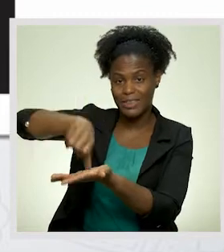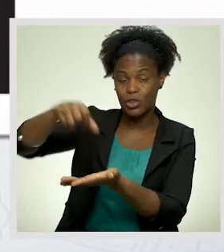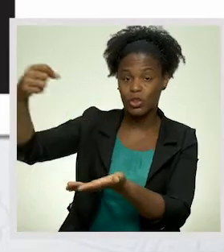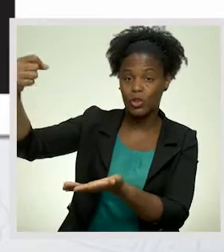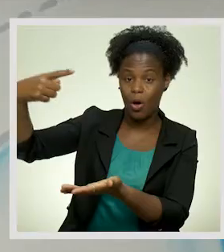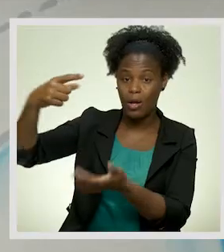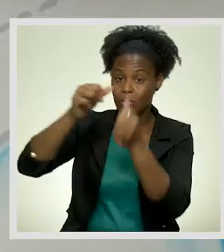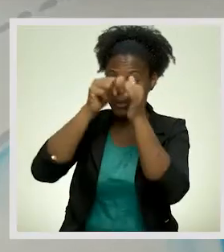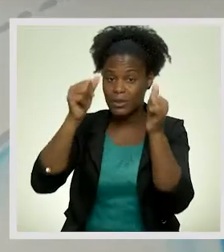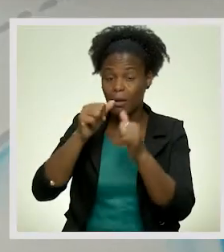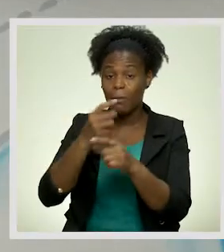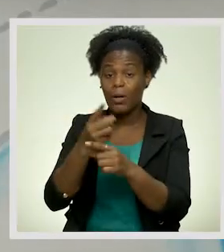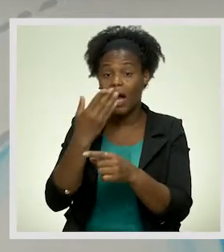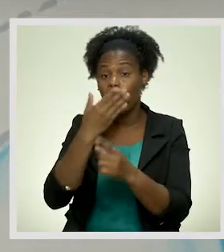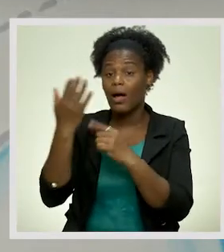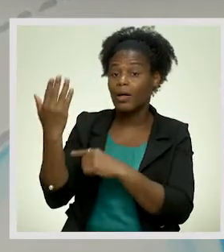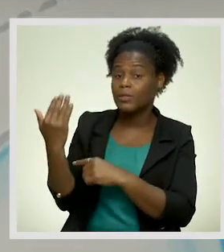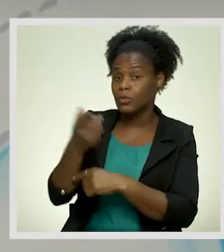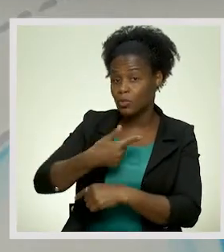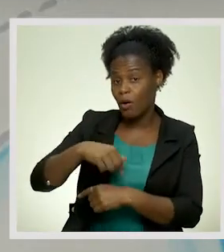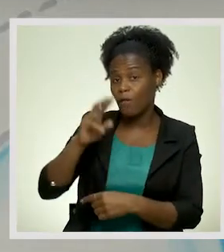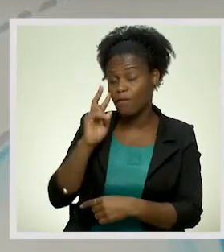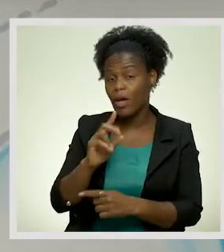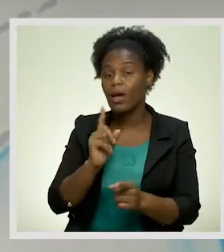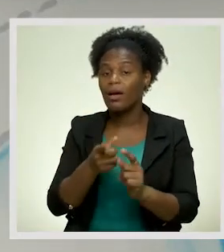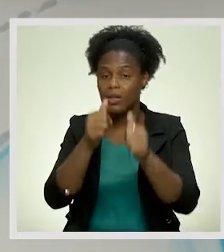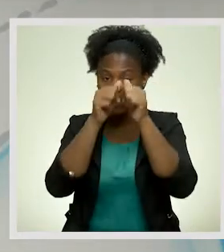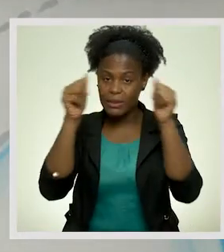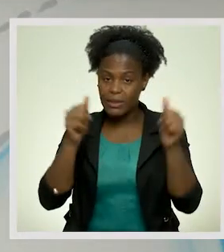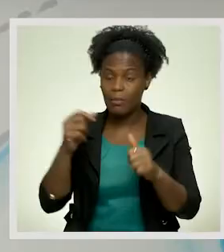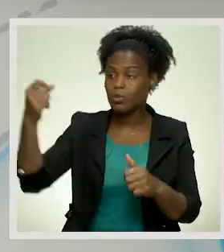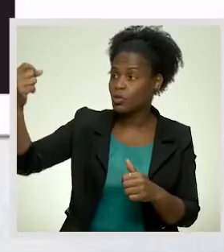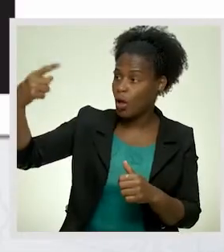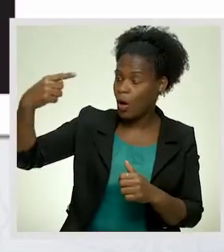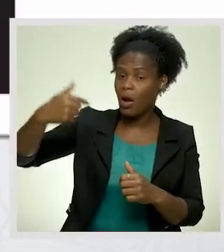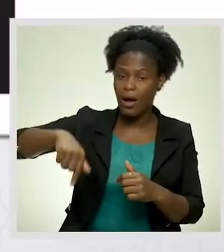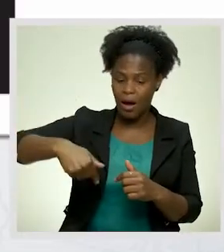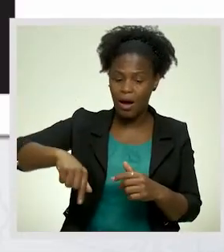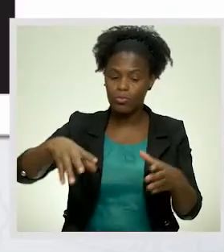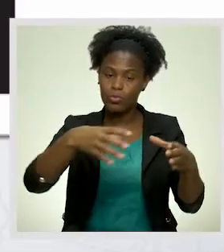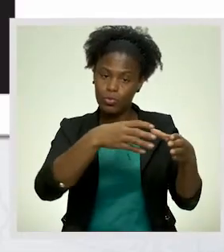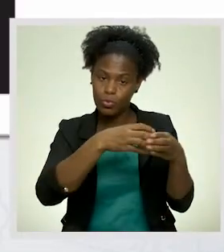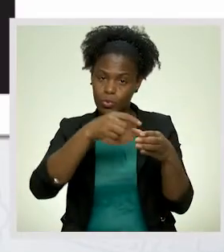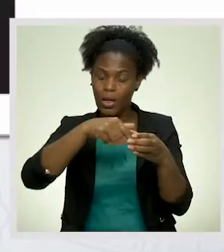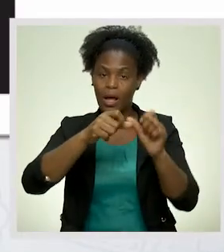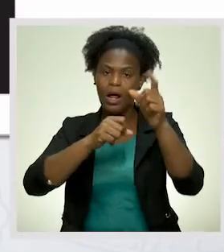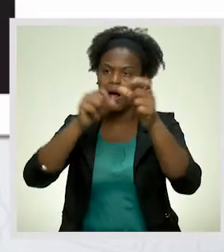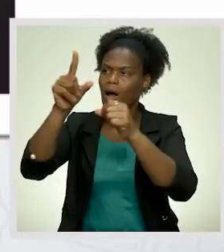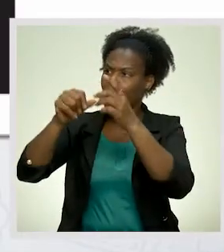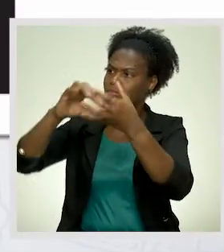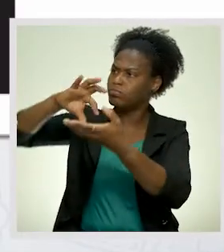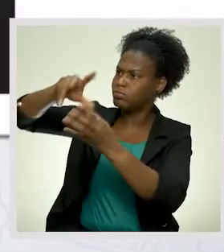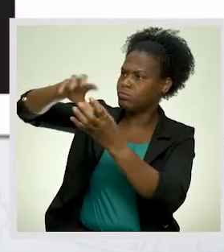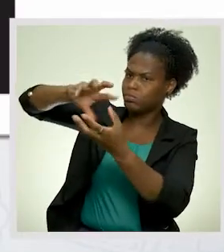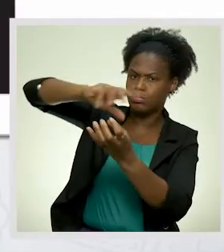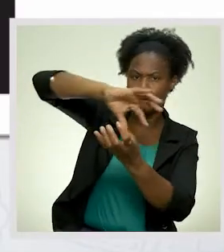na aula anterior nós vimos aqui que o sistema solar é constituído por um conjunto de astros que giram